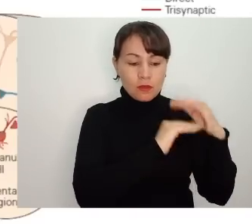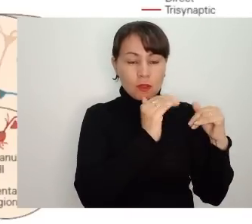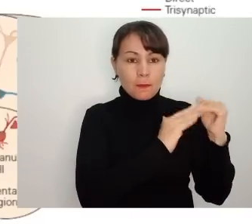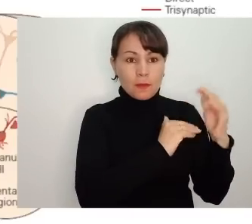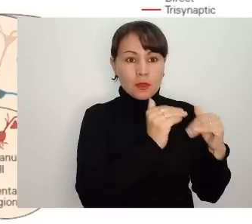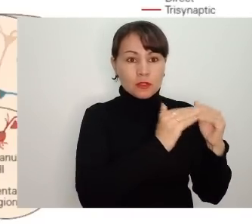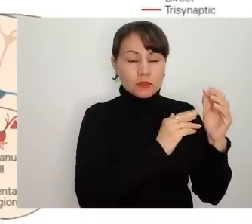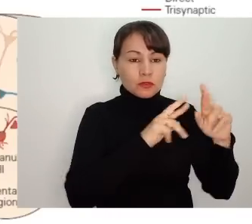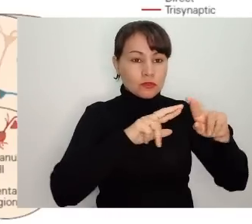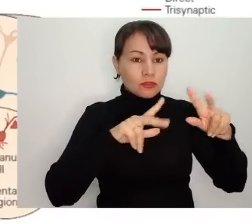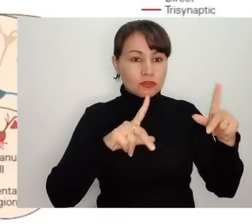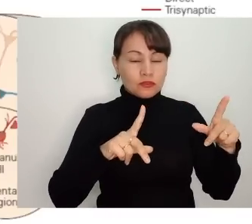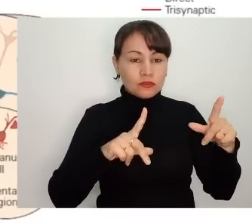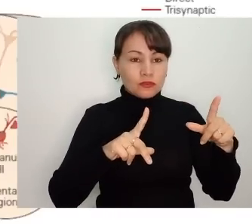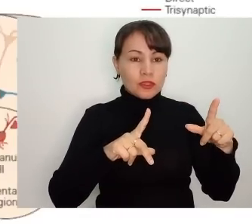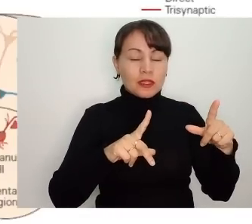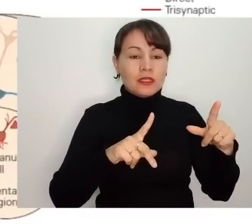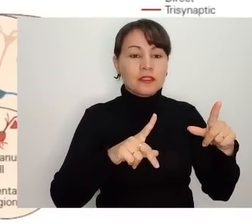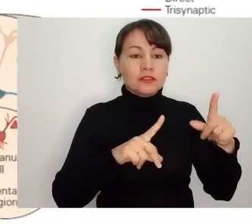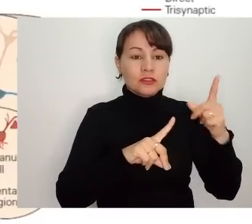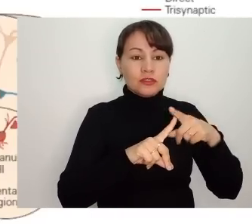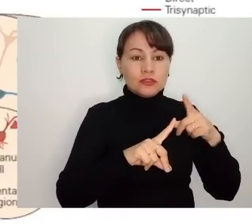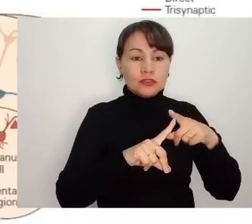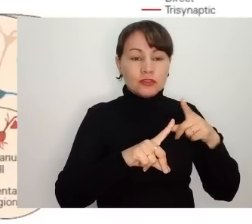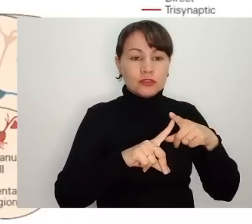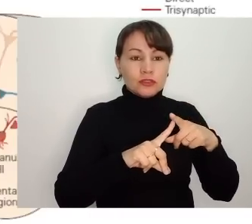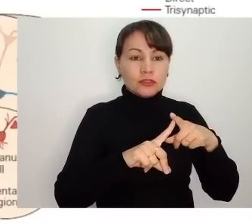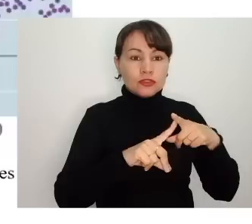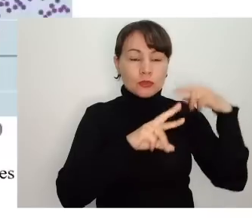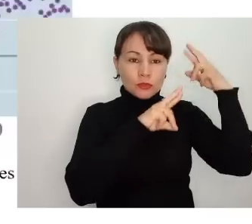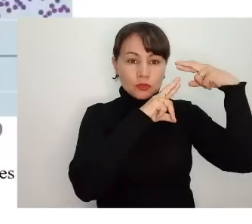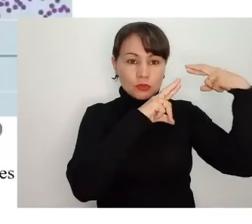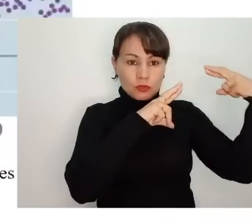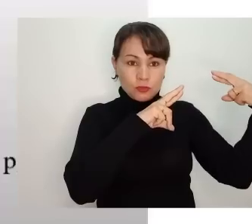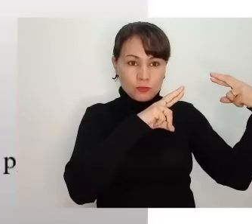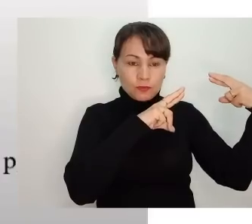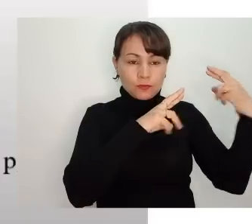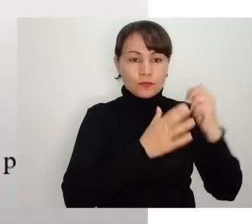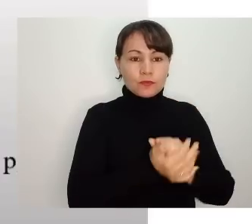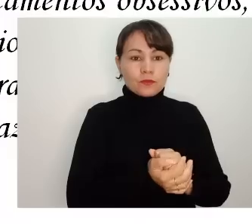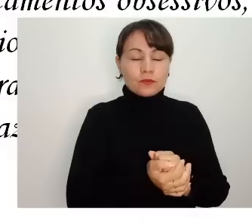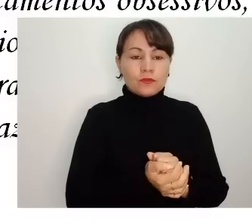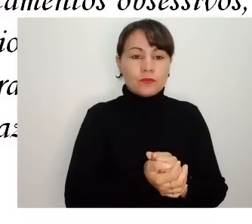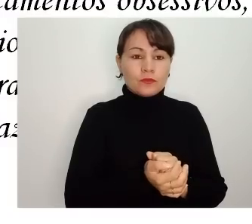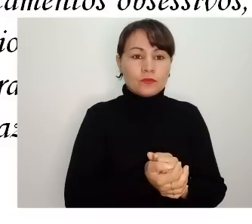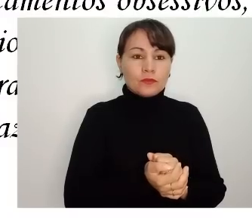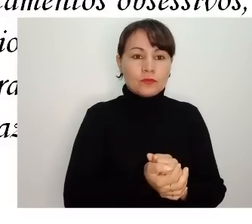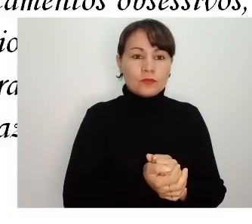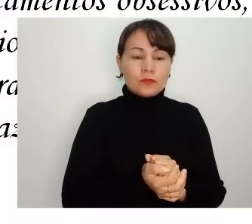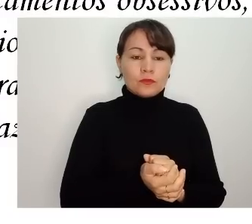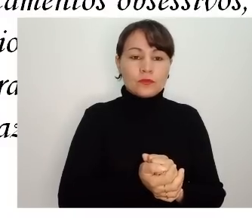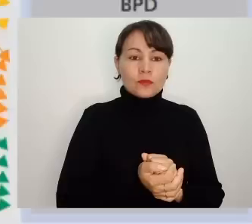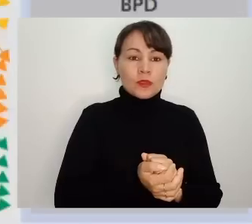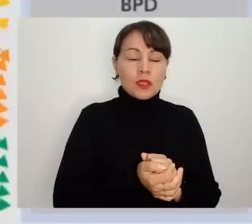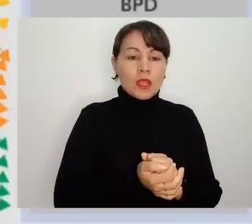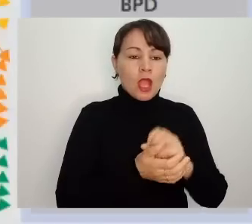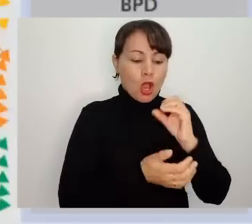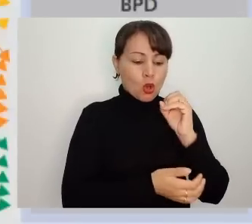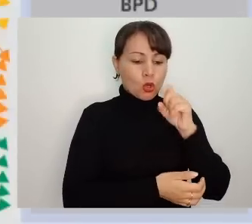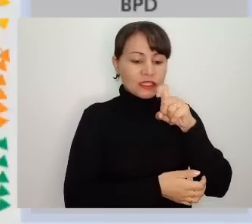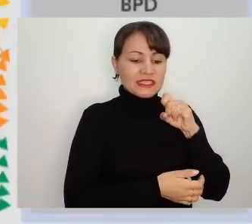responsáveis pela produção de diferentes tipos de hormônios. Então,